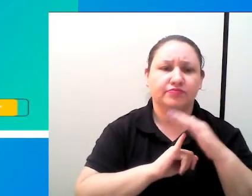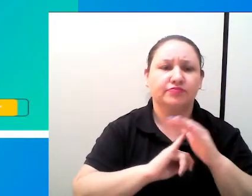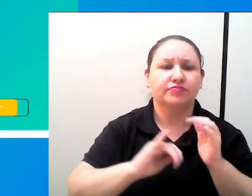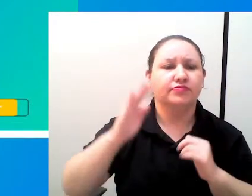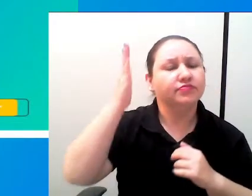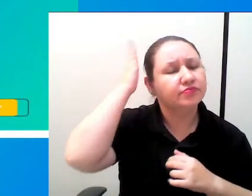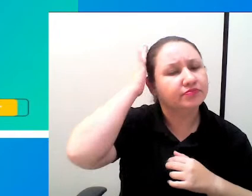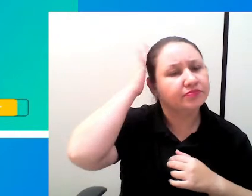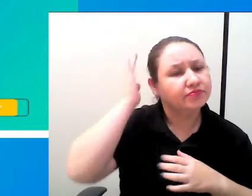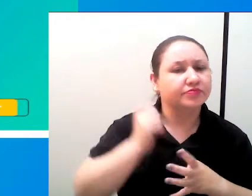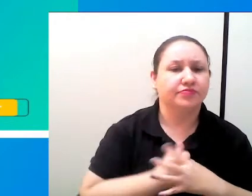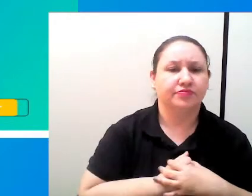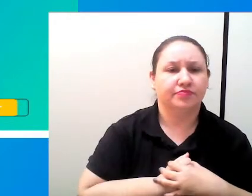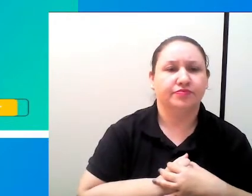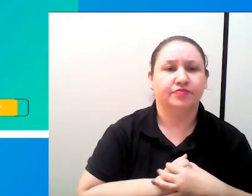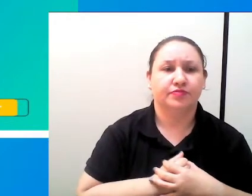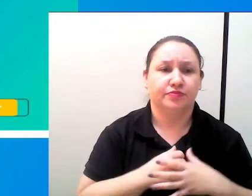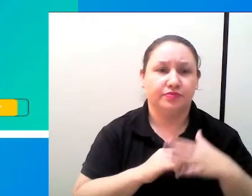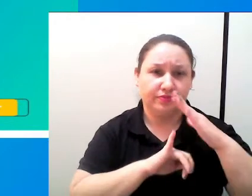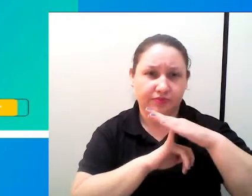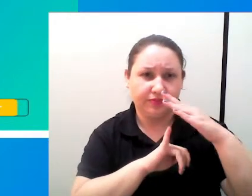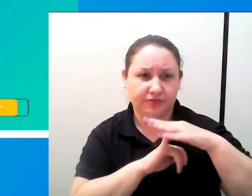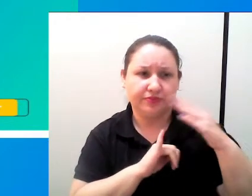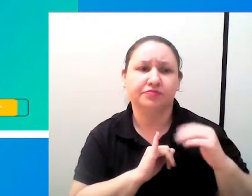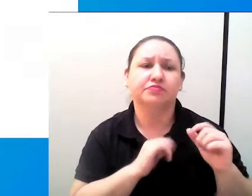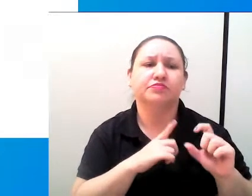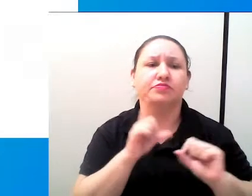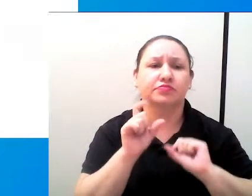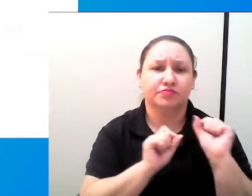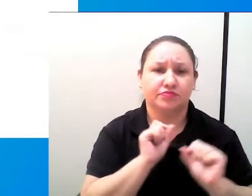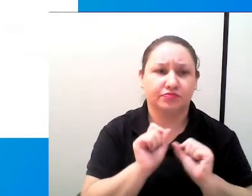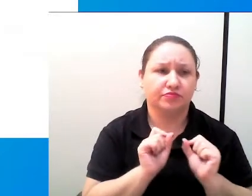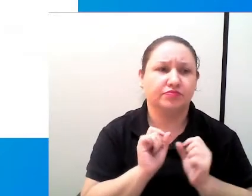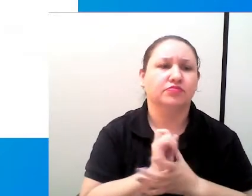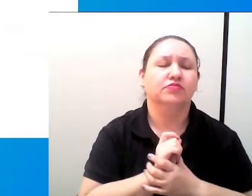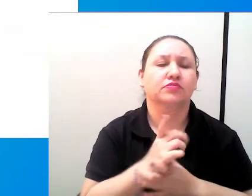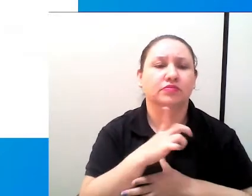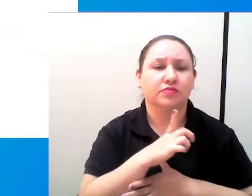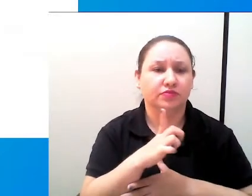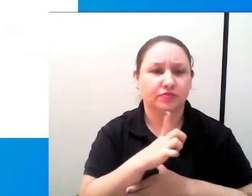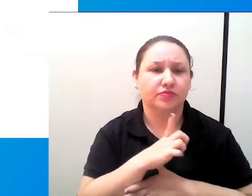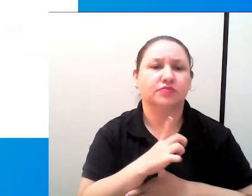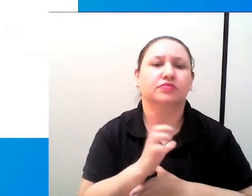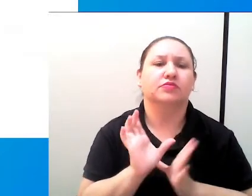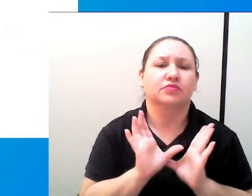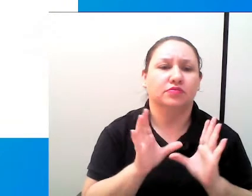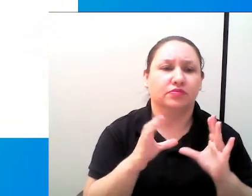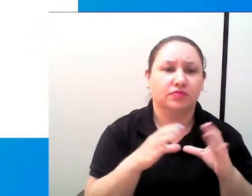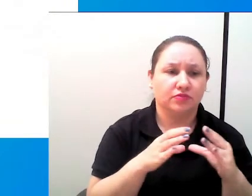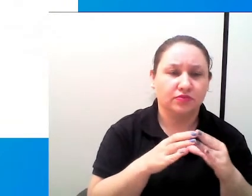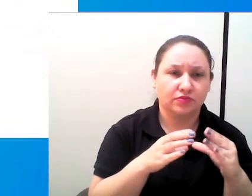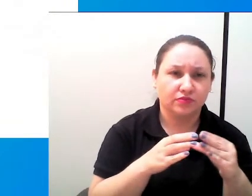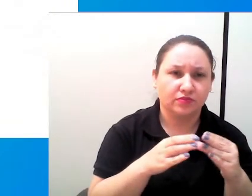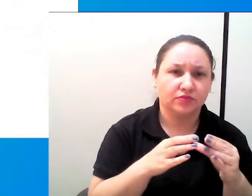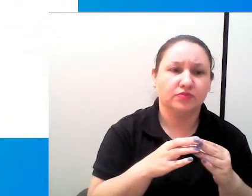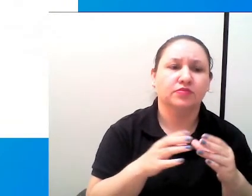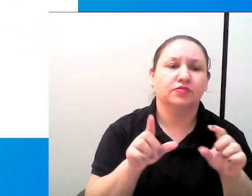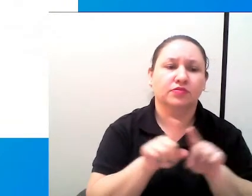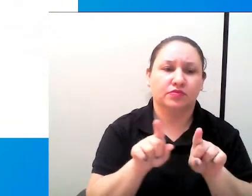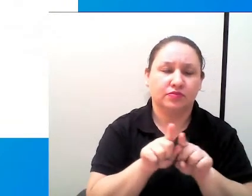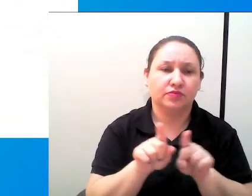Breves. O IFPA Campos Breves, a gente tem a questão da curricularização colocada, de licenciatura em educação do